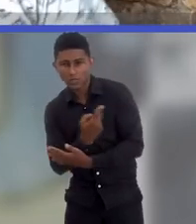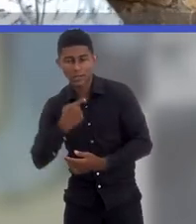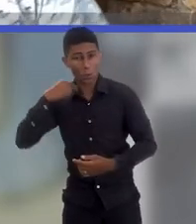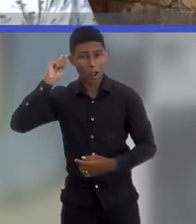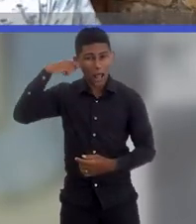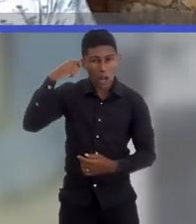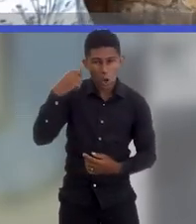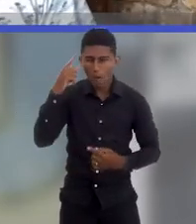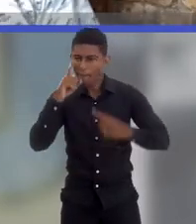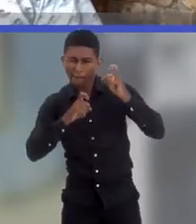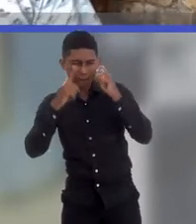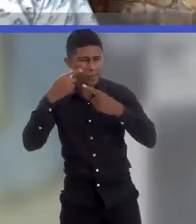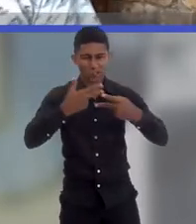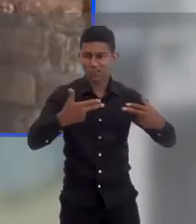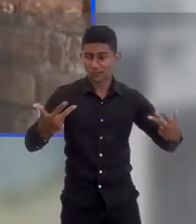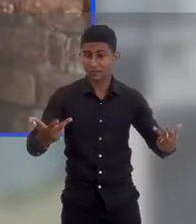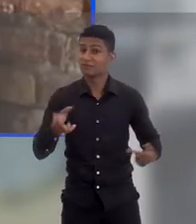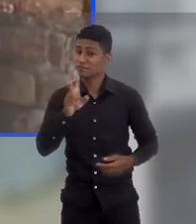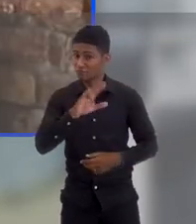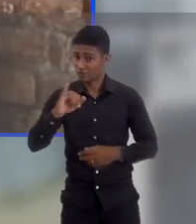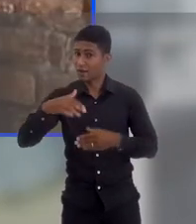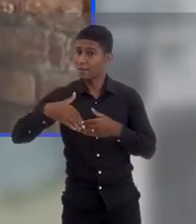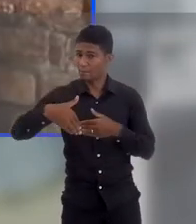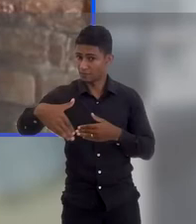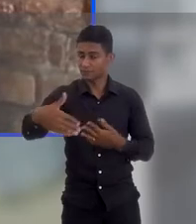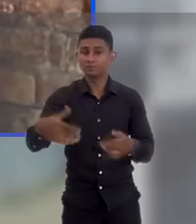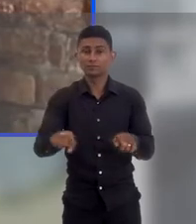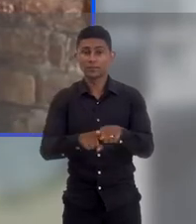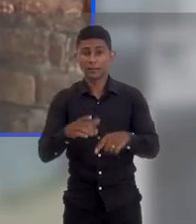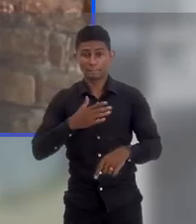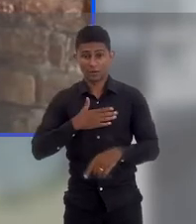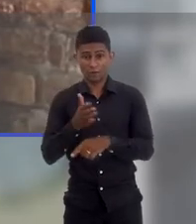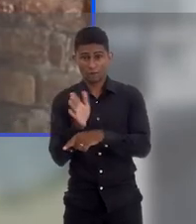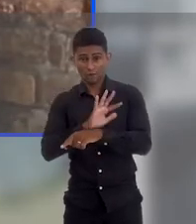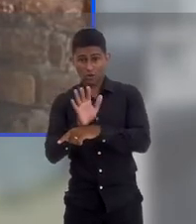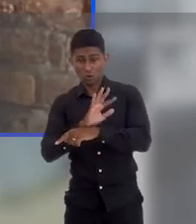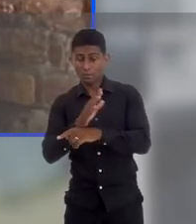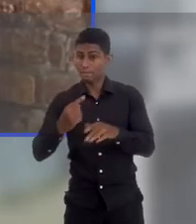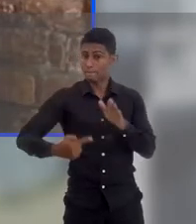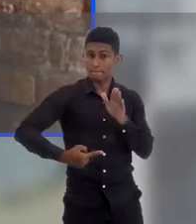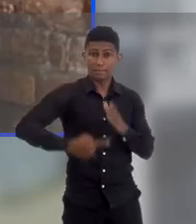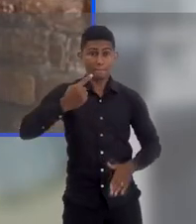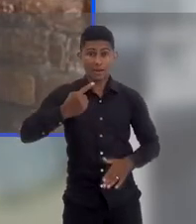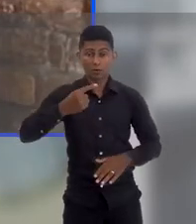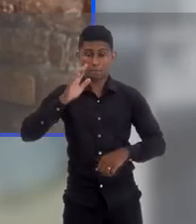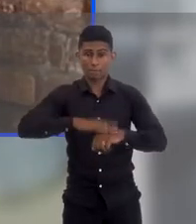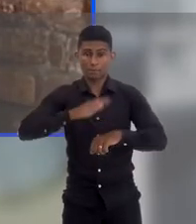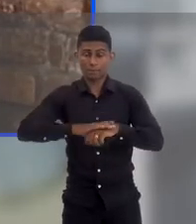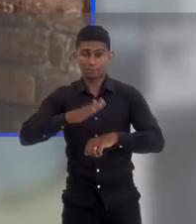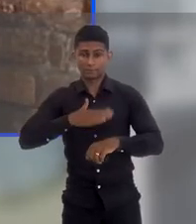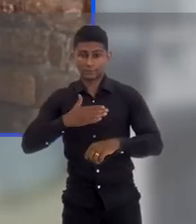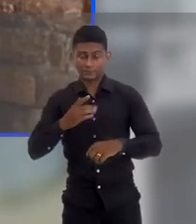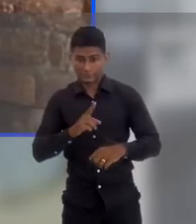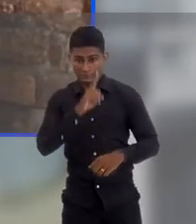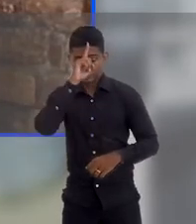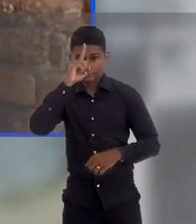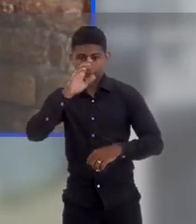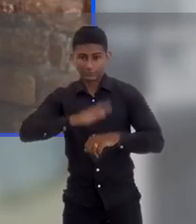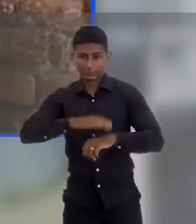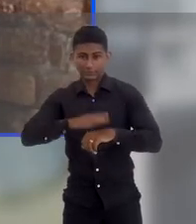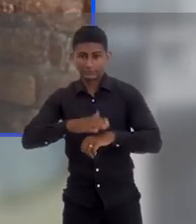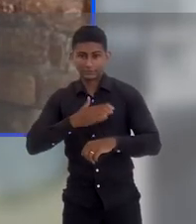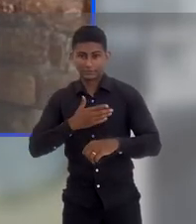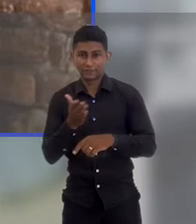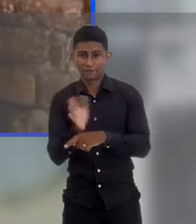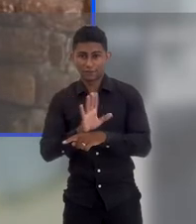coisa diferente do que eu já fiz. E vou lançar também esse ano o meu primeiro filme meu,